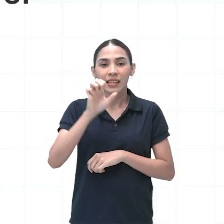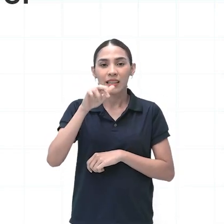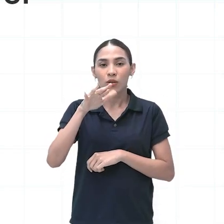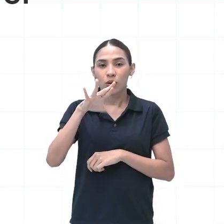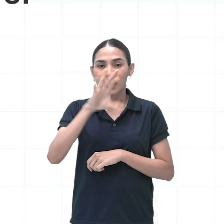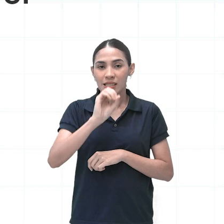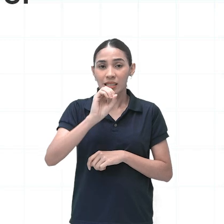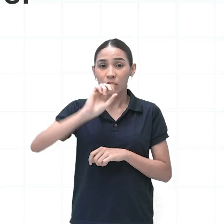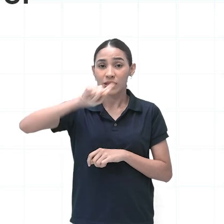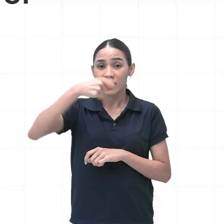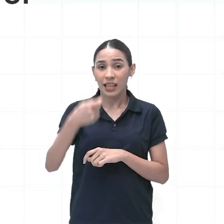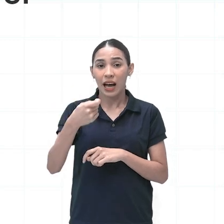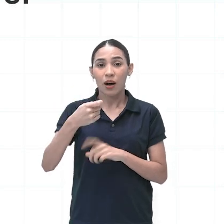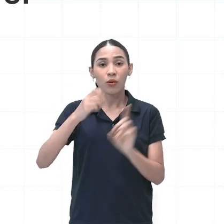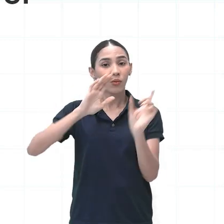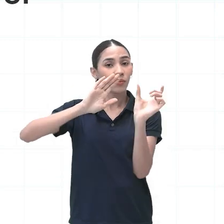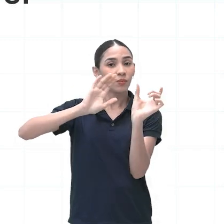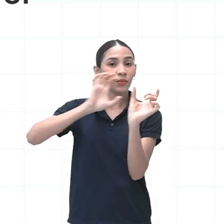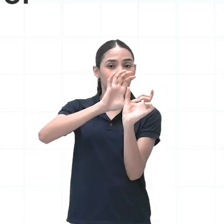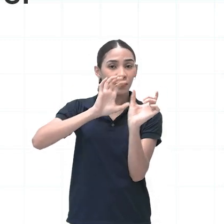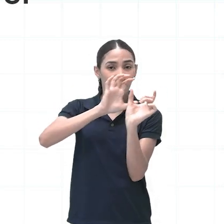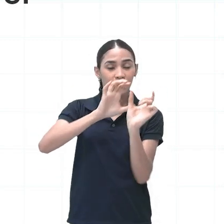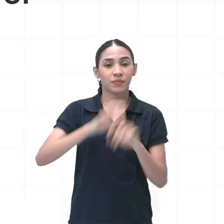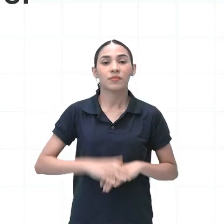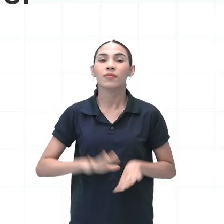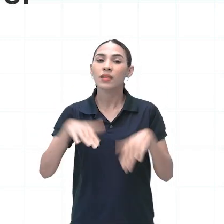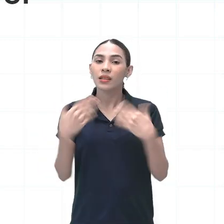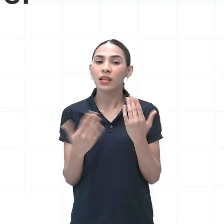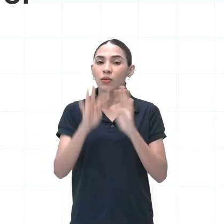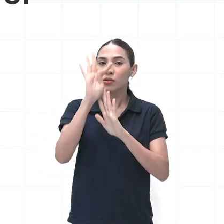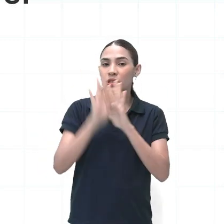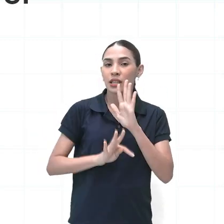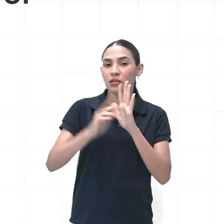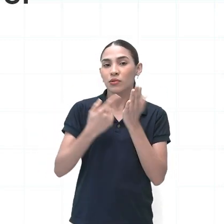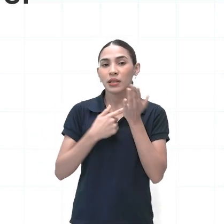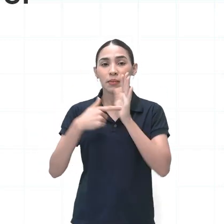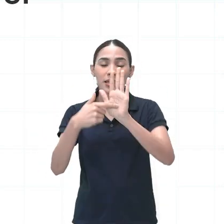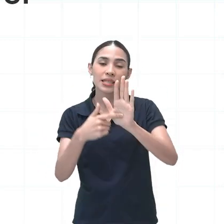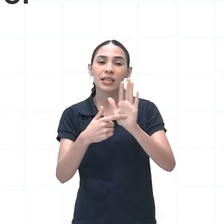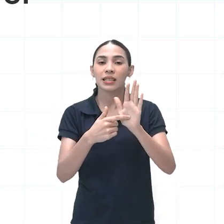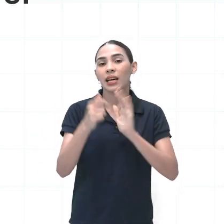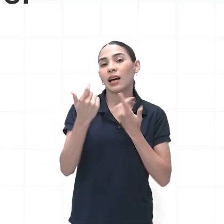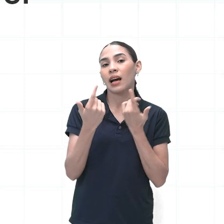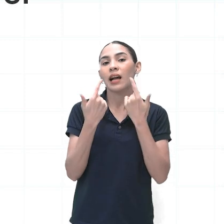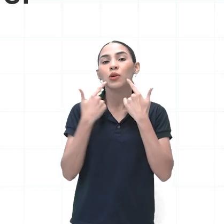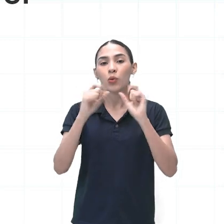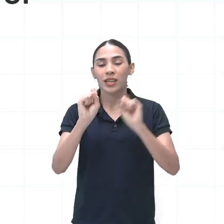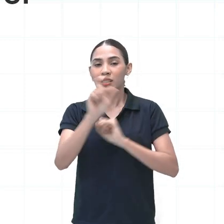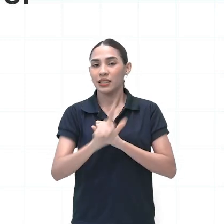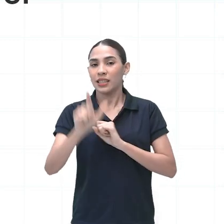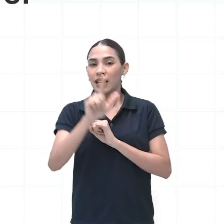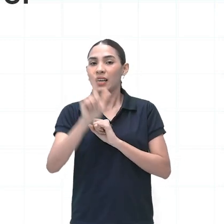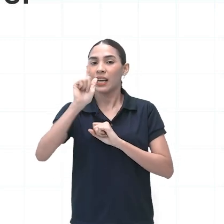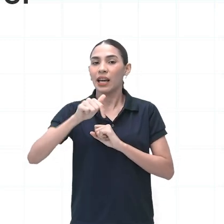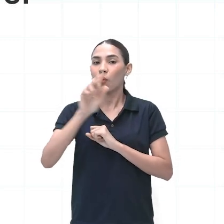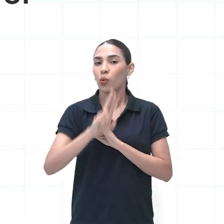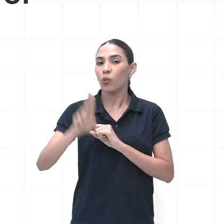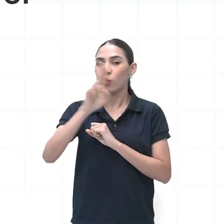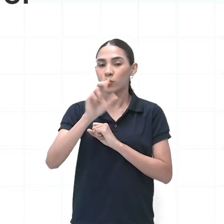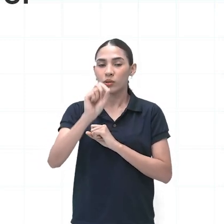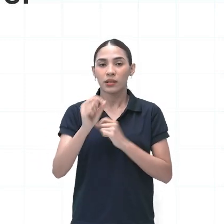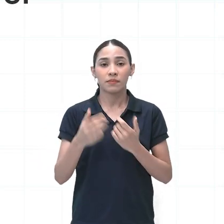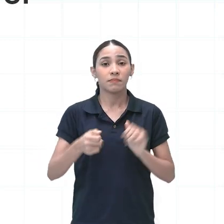bom? Uma das formas de compor textos que apresentem a linguagem literária é pelo uso